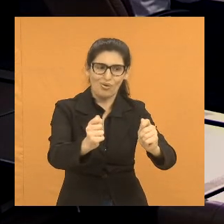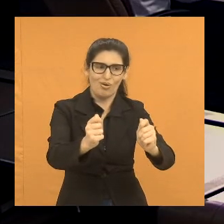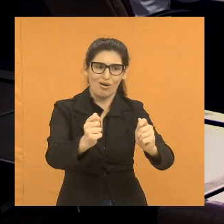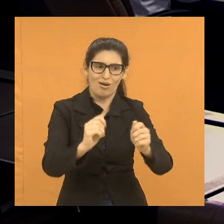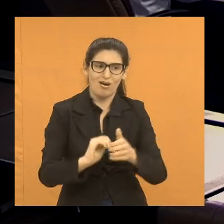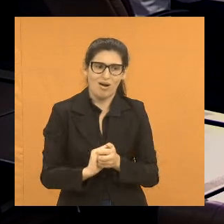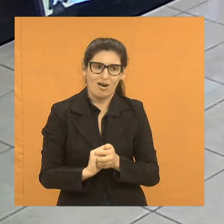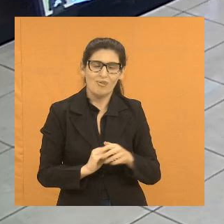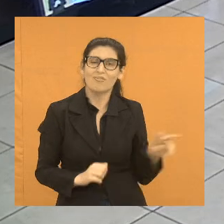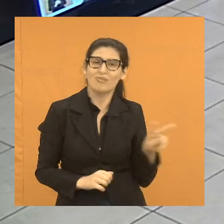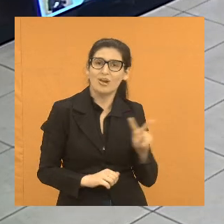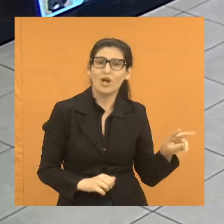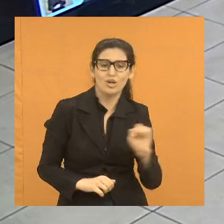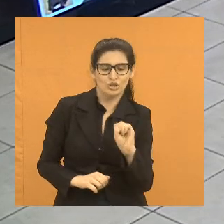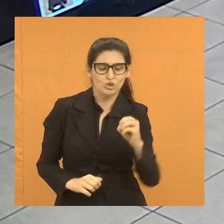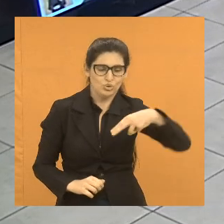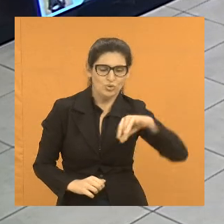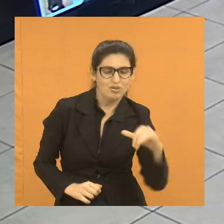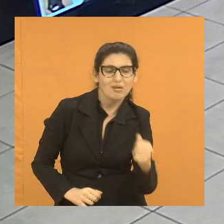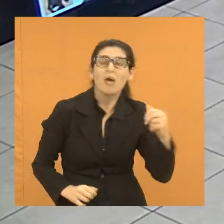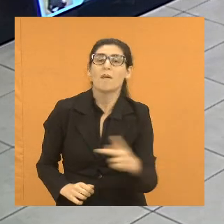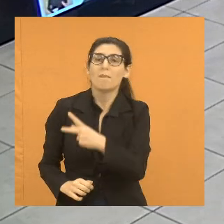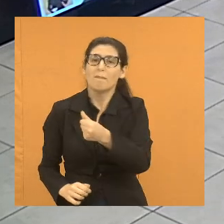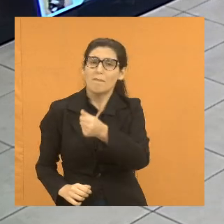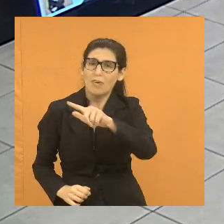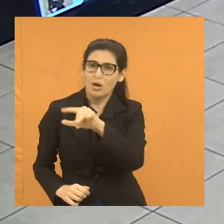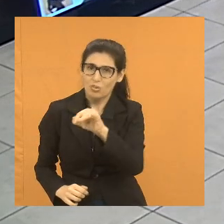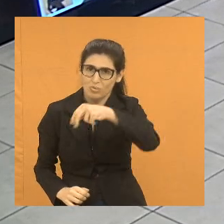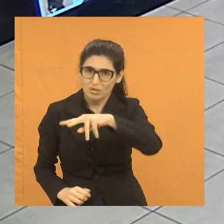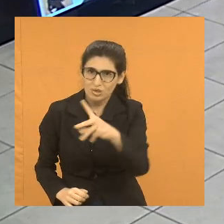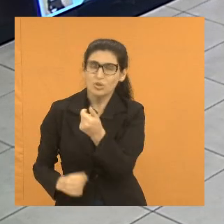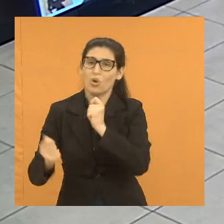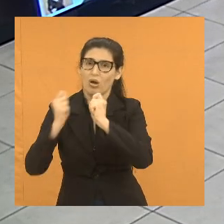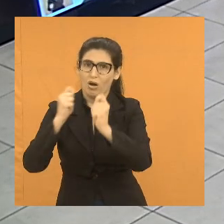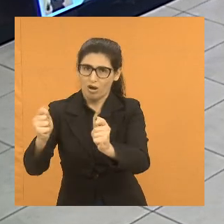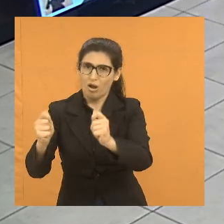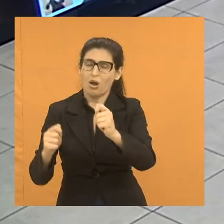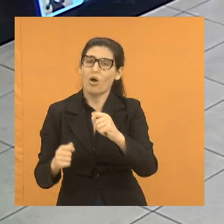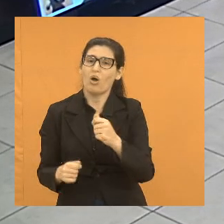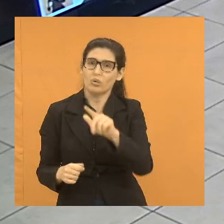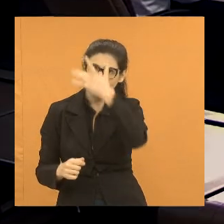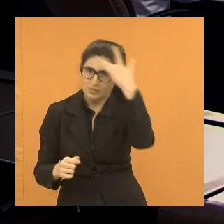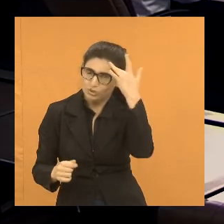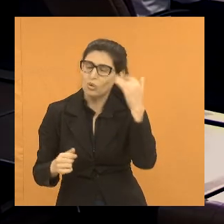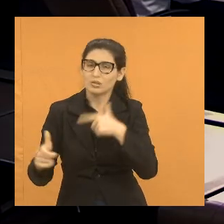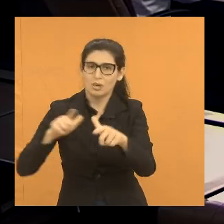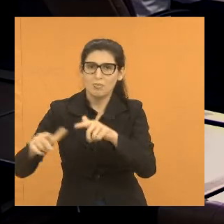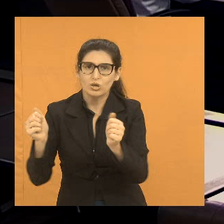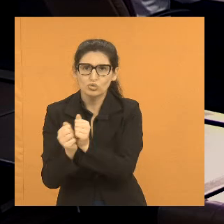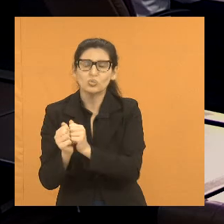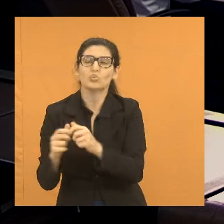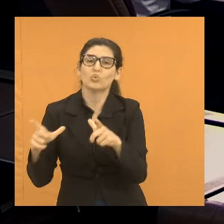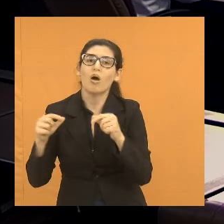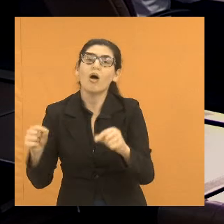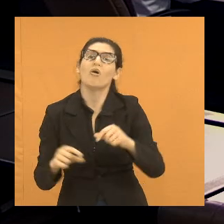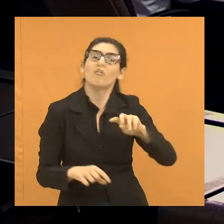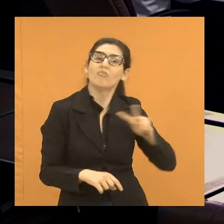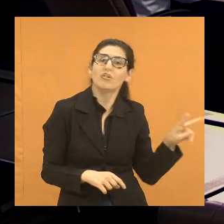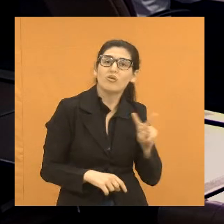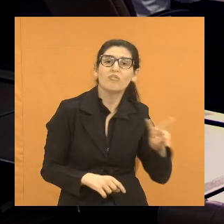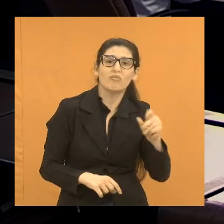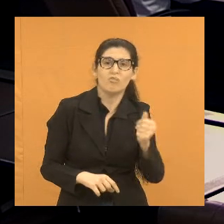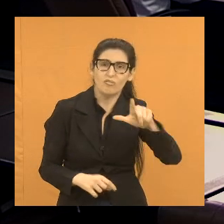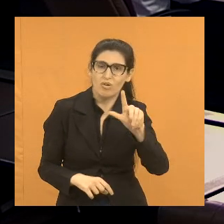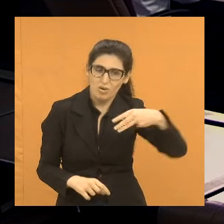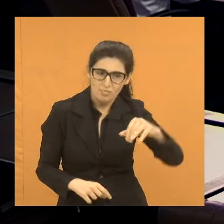da vereadora Sônia, vereador Paulinho dos condutores, do meu gabinete e do gabinete do vereador Valmir, todos